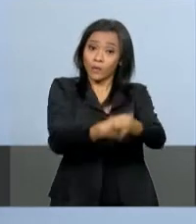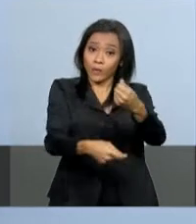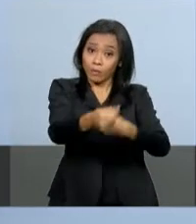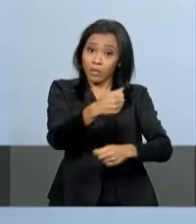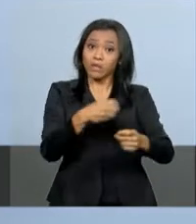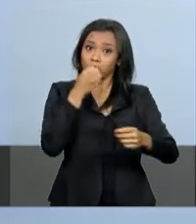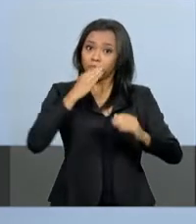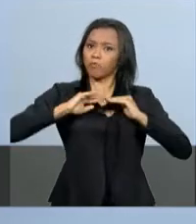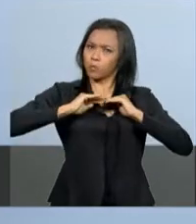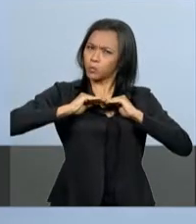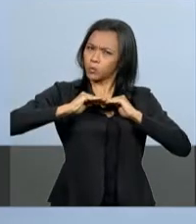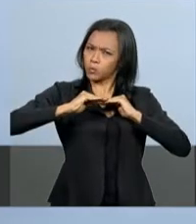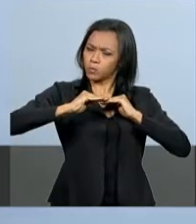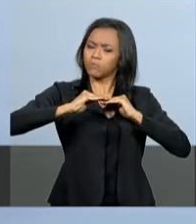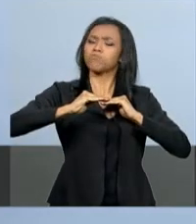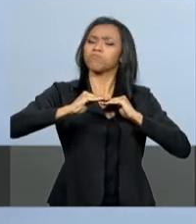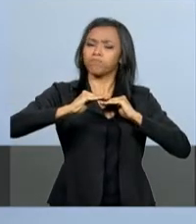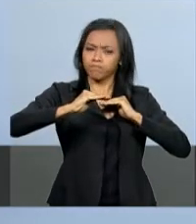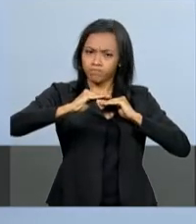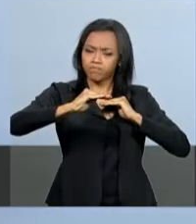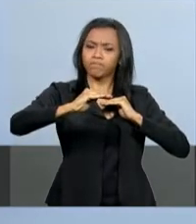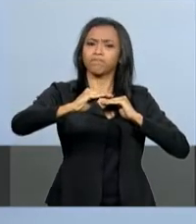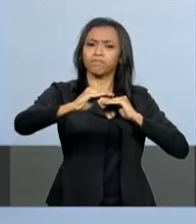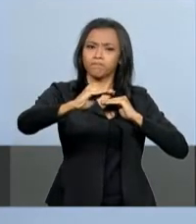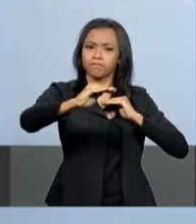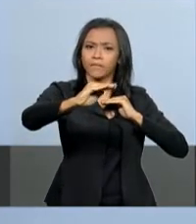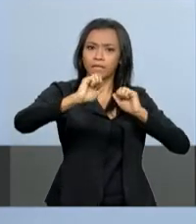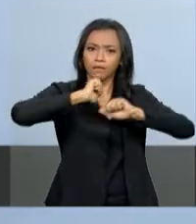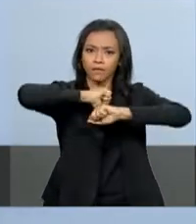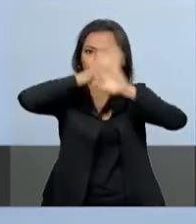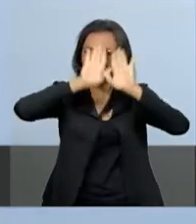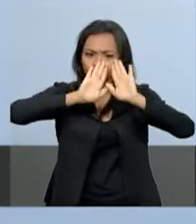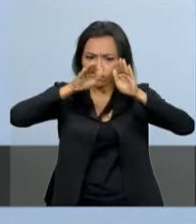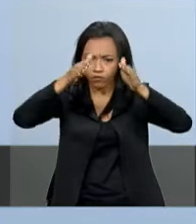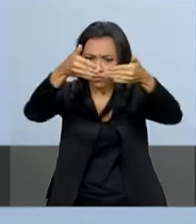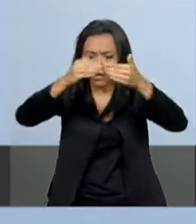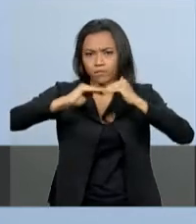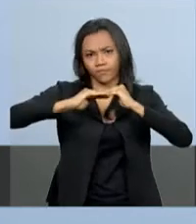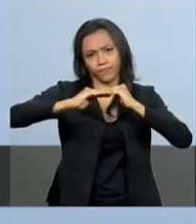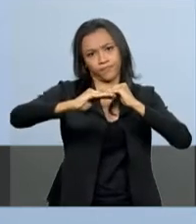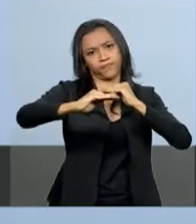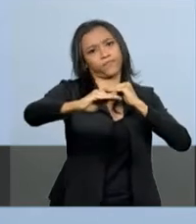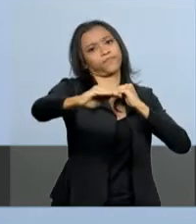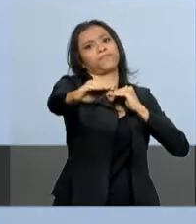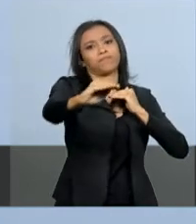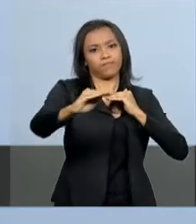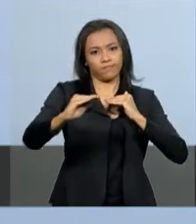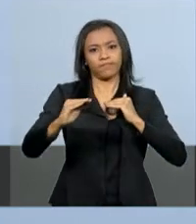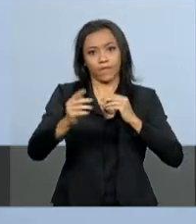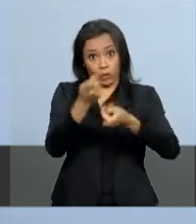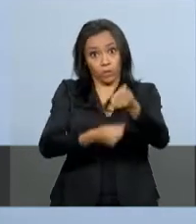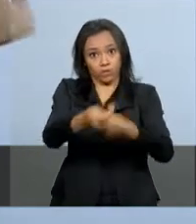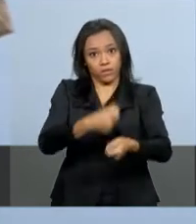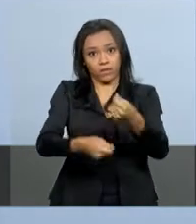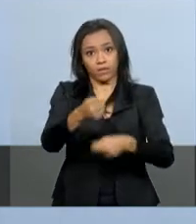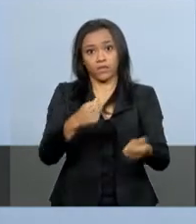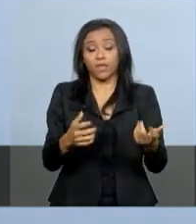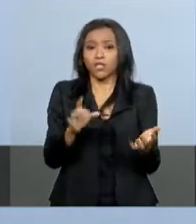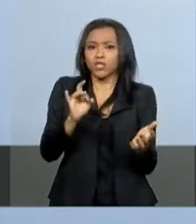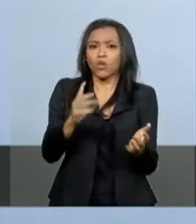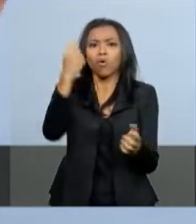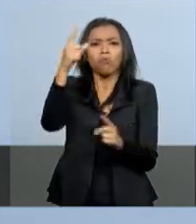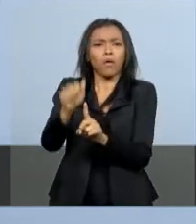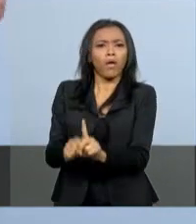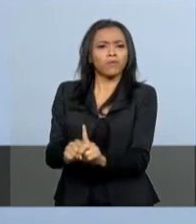sólido tão consistente então um objetivo tão concentrado tão palpável que bastou passar um mês